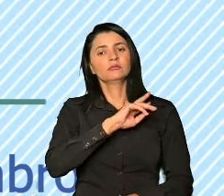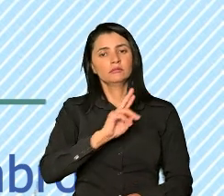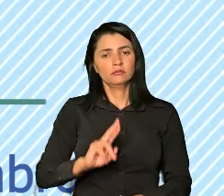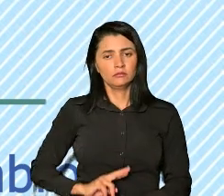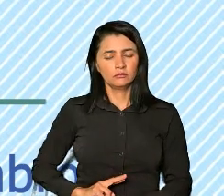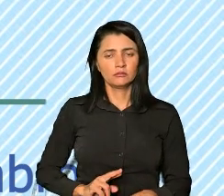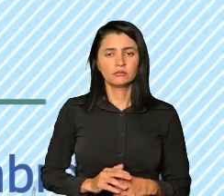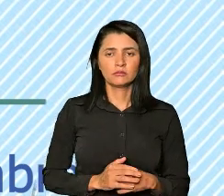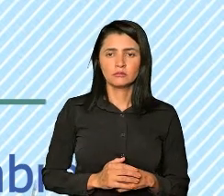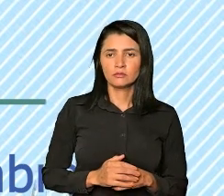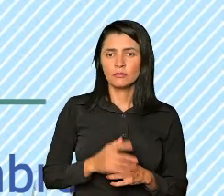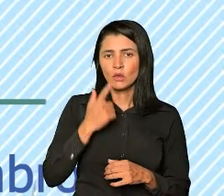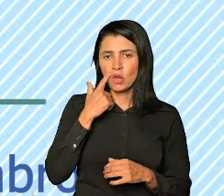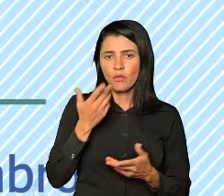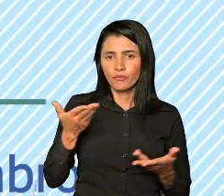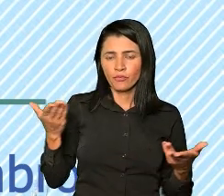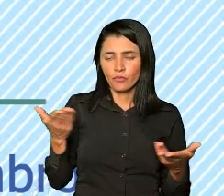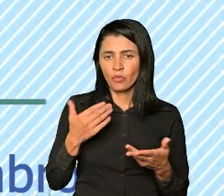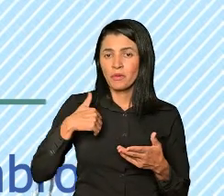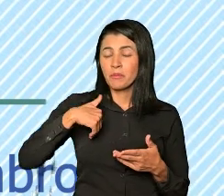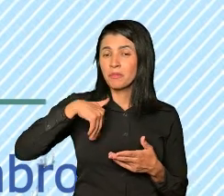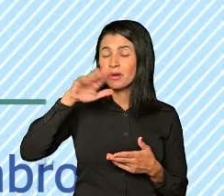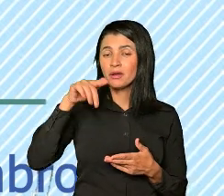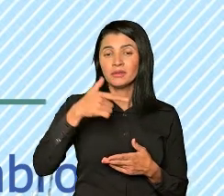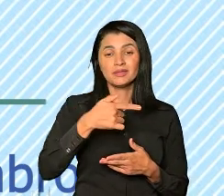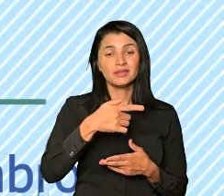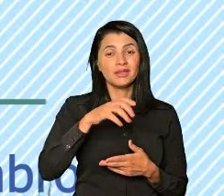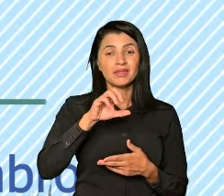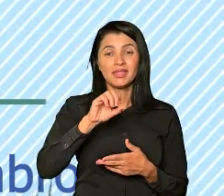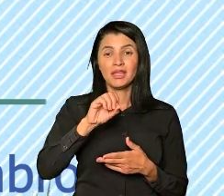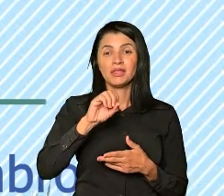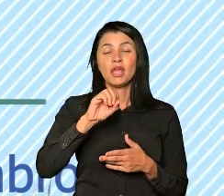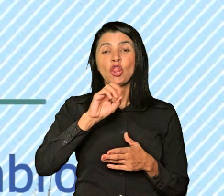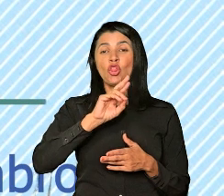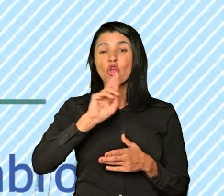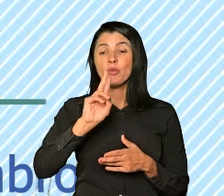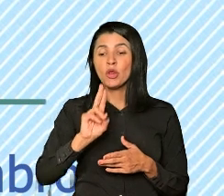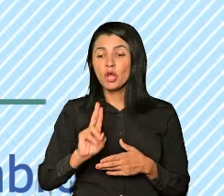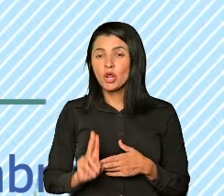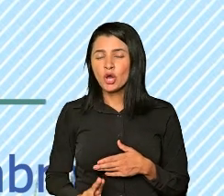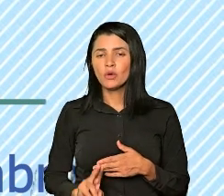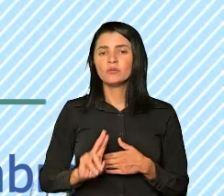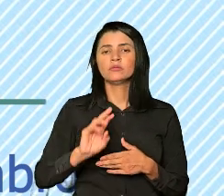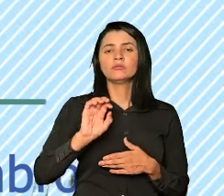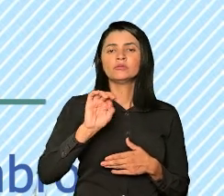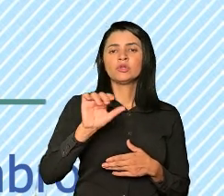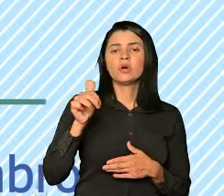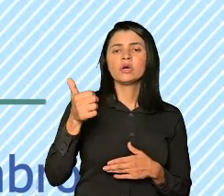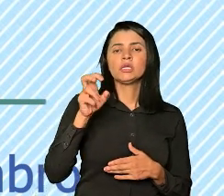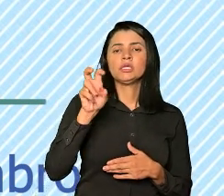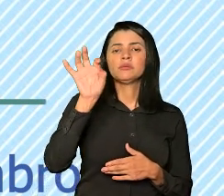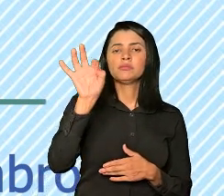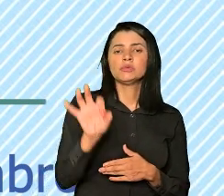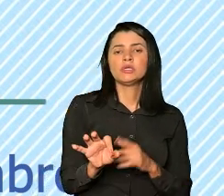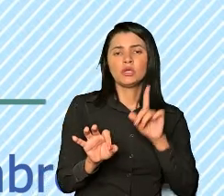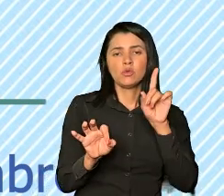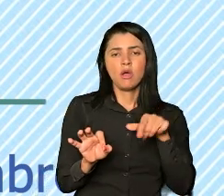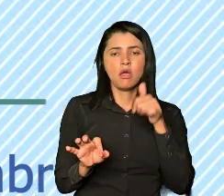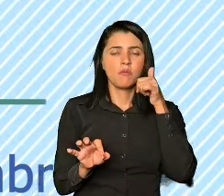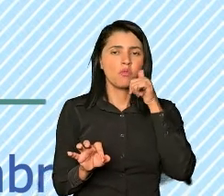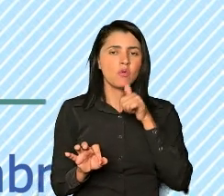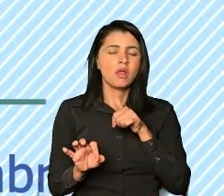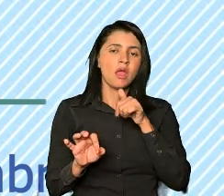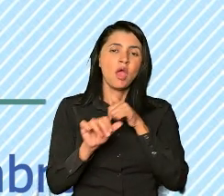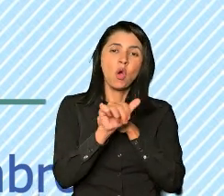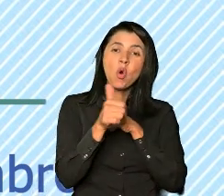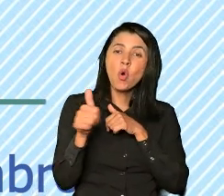só, hoje nós dispomos de mais de 70 nomes, apenas 15% são mulheres. Apenas